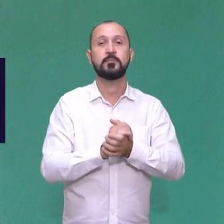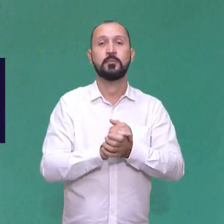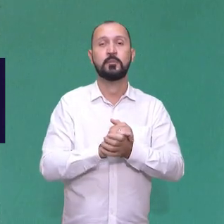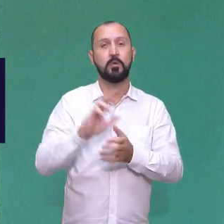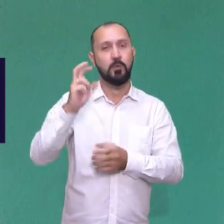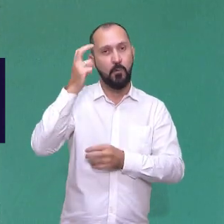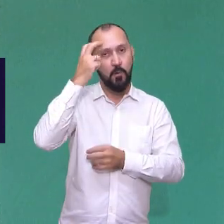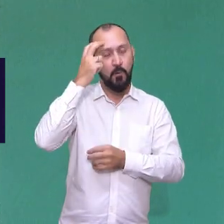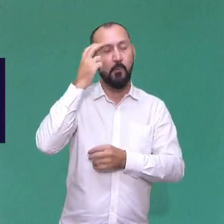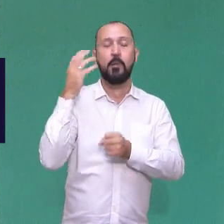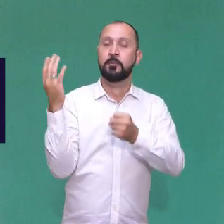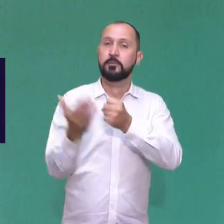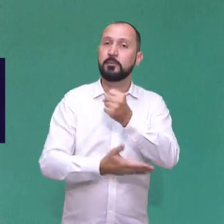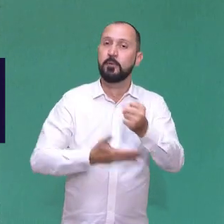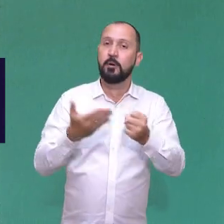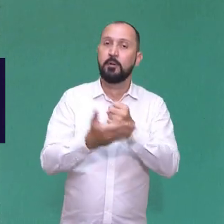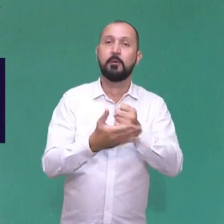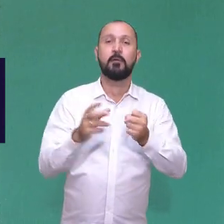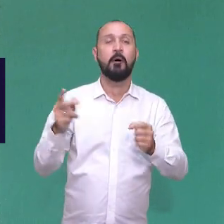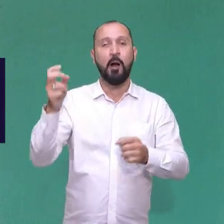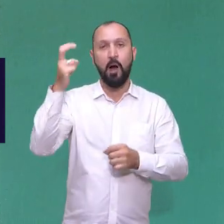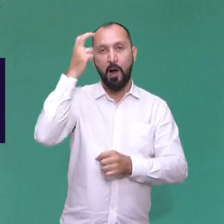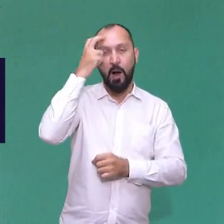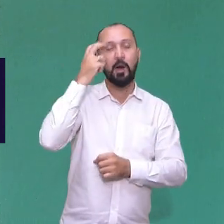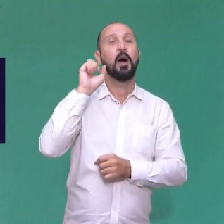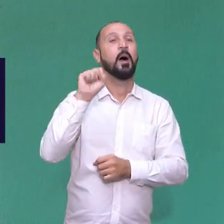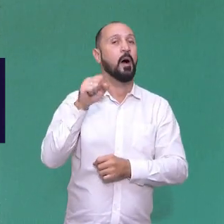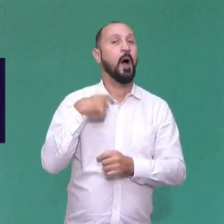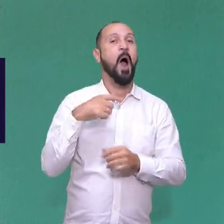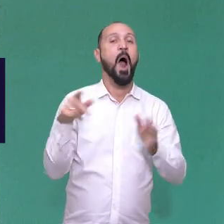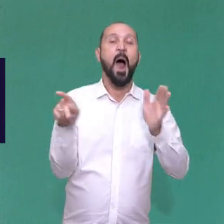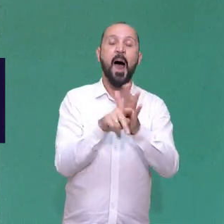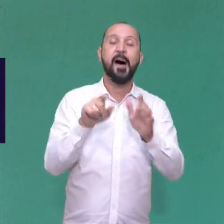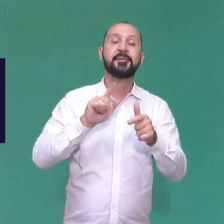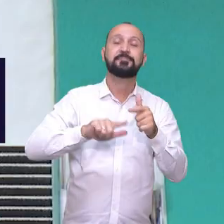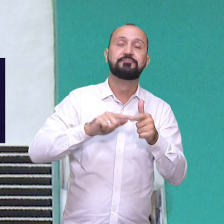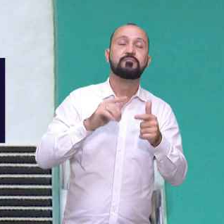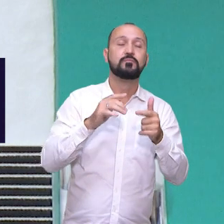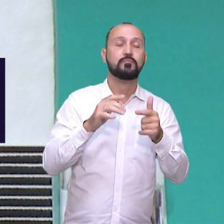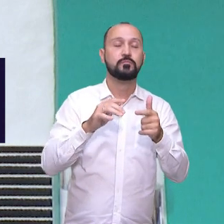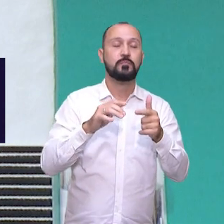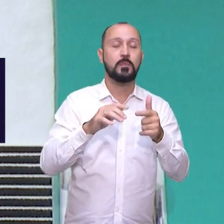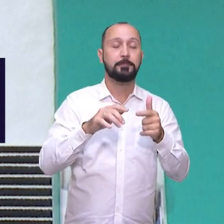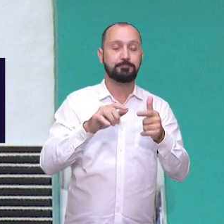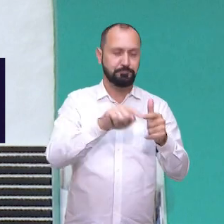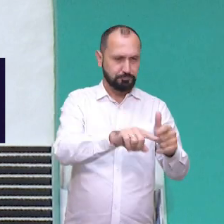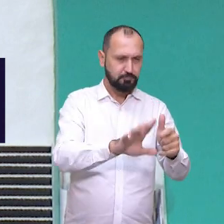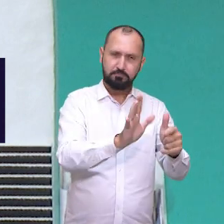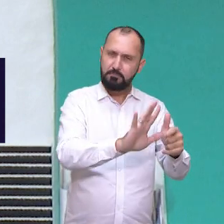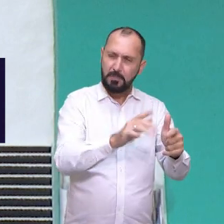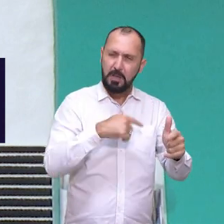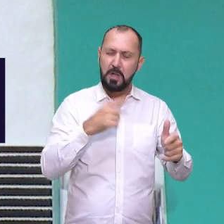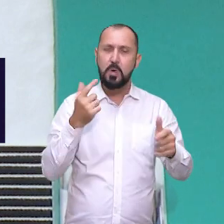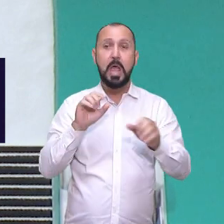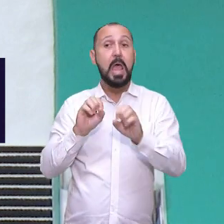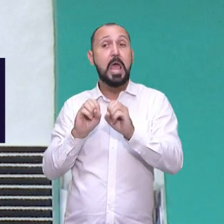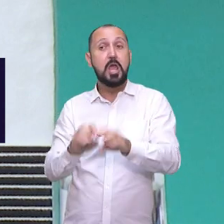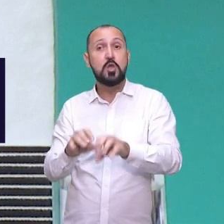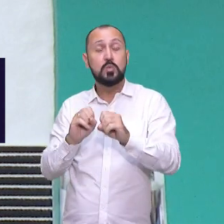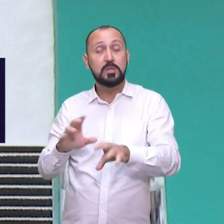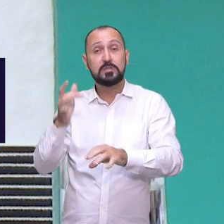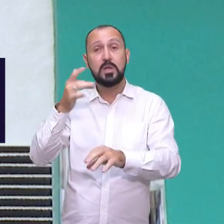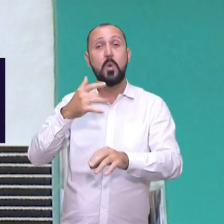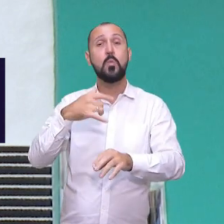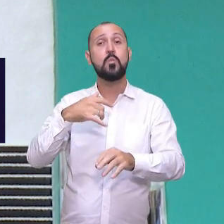muito bom. Cultura é essencial, é riqueza cultural. Aliás, o grande patrimônio que qualquer pessoa pode ter